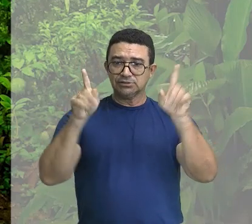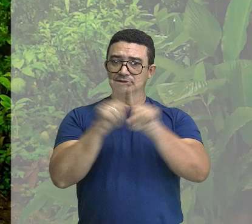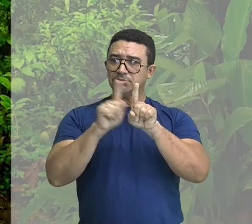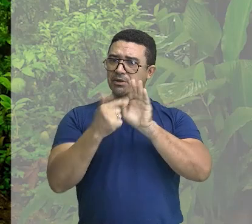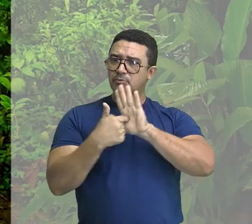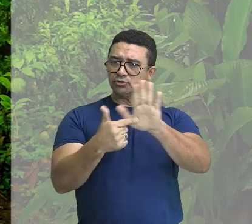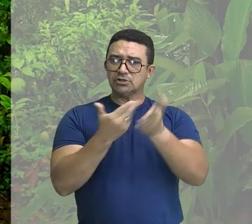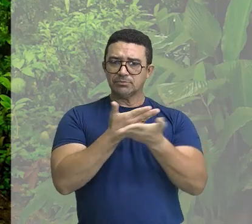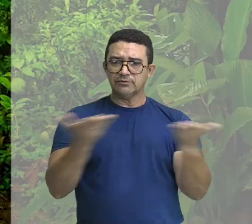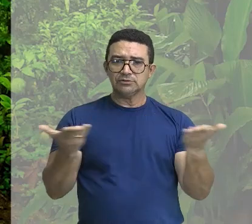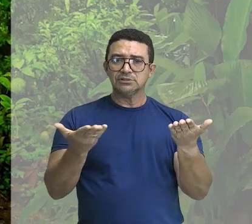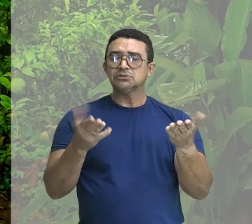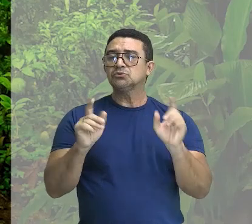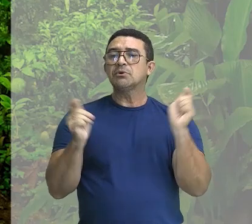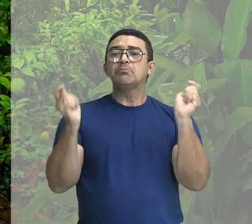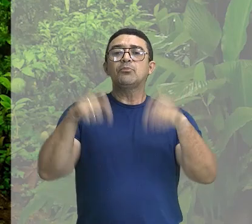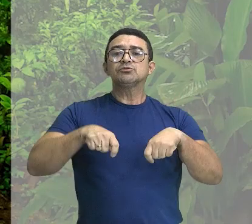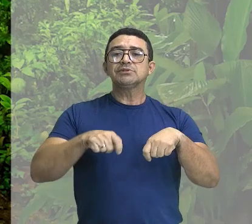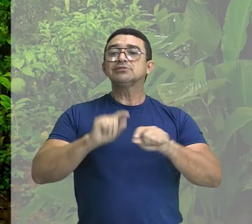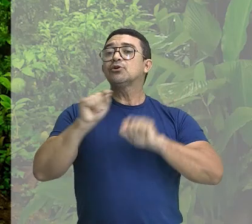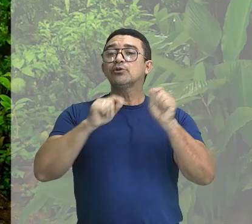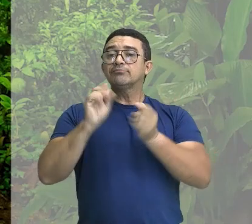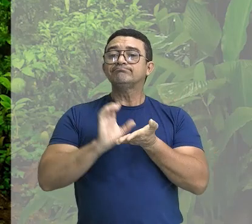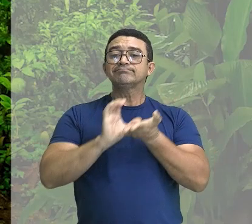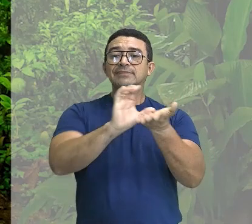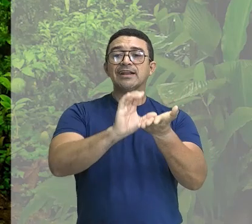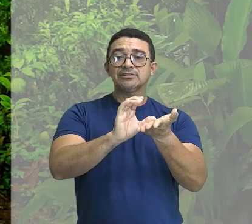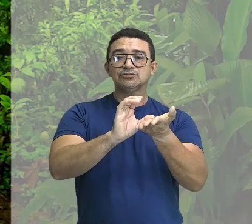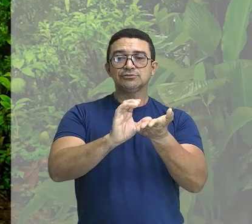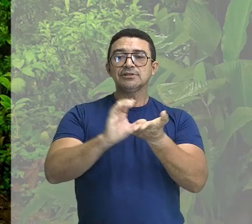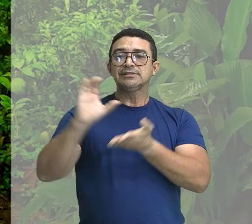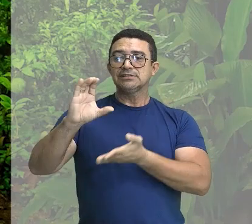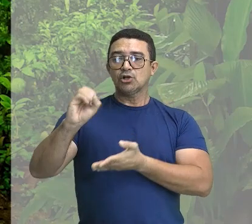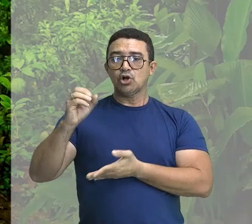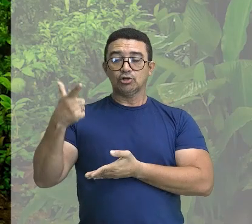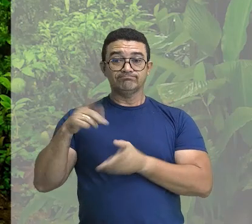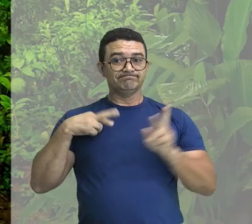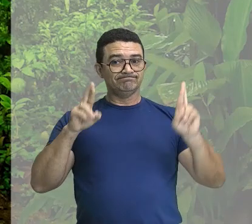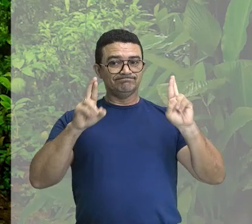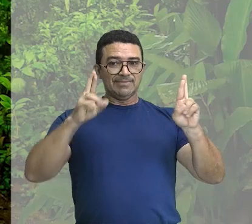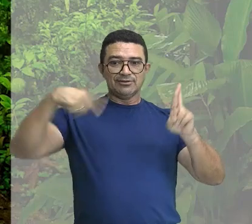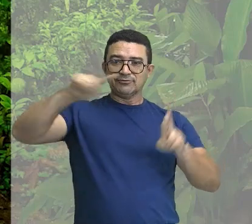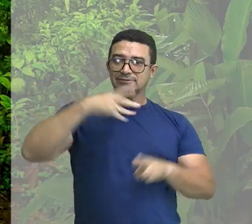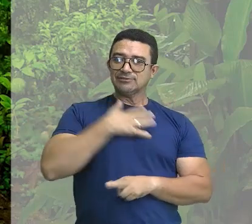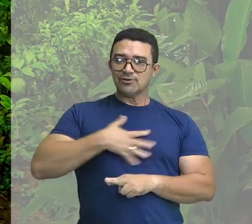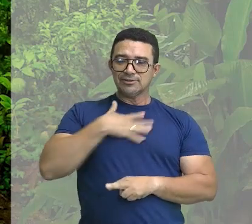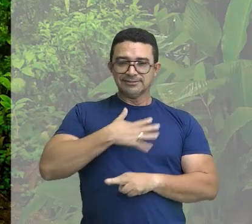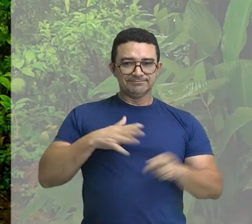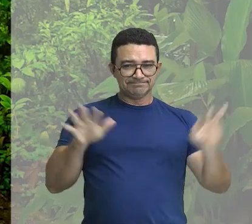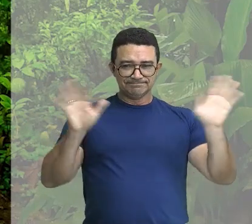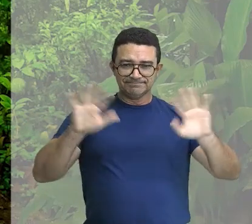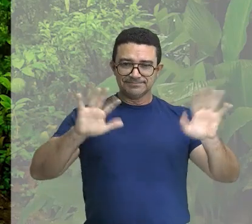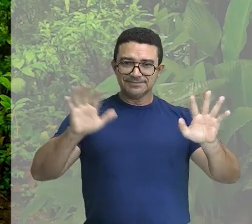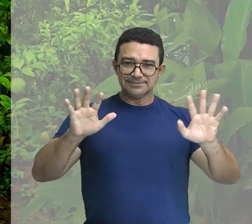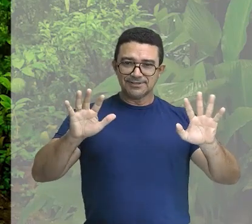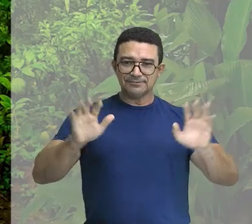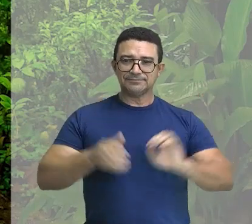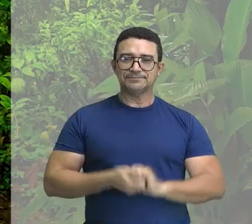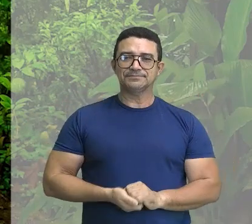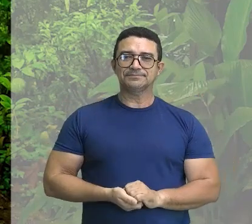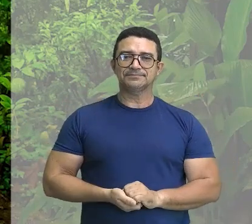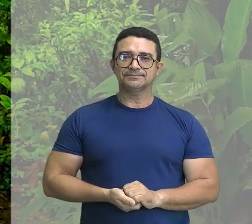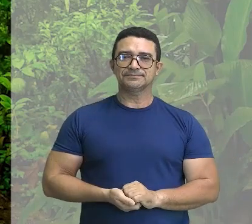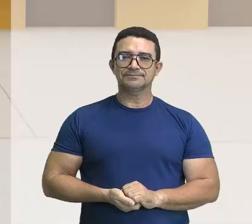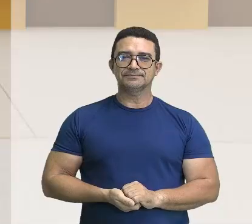para vocês uma possibilidade, que são os créditos de carbono. Espero que vocês tenham gostado. Até uma próxima oportunidade. Tchau, tchau.